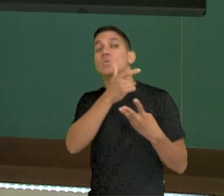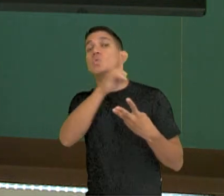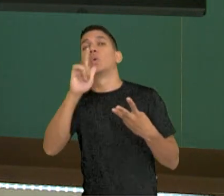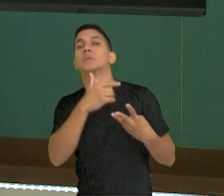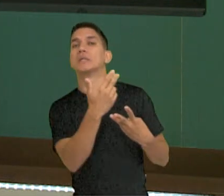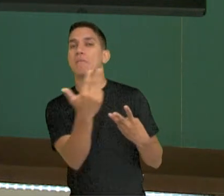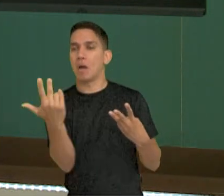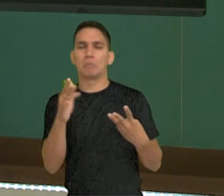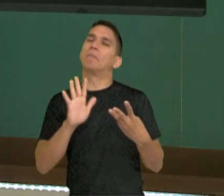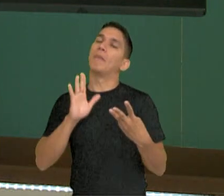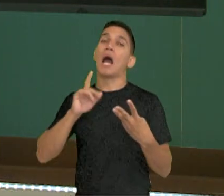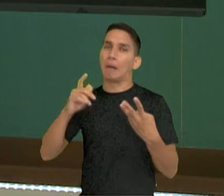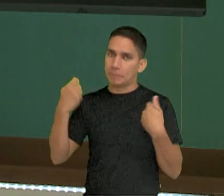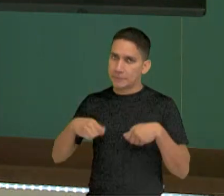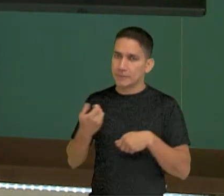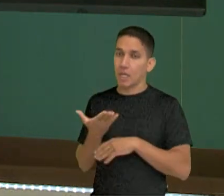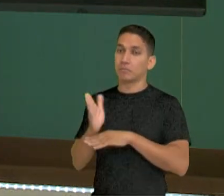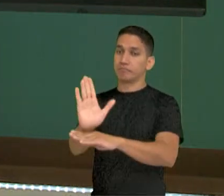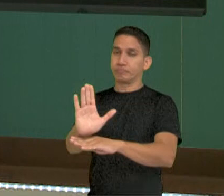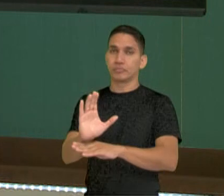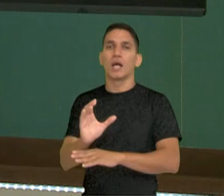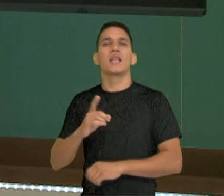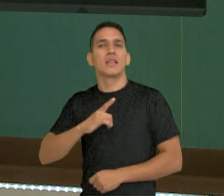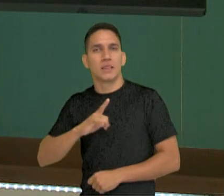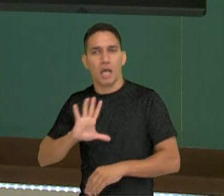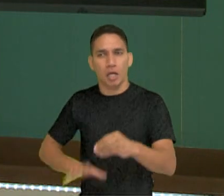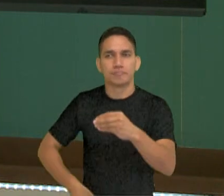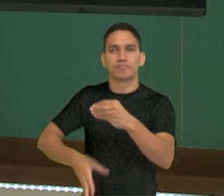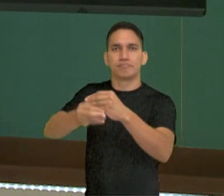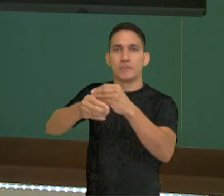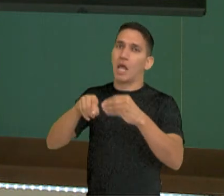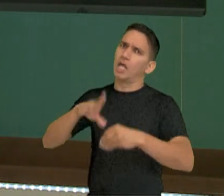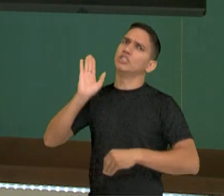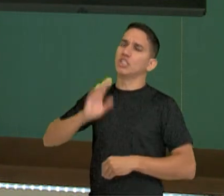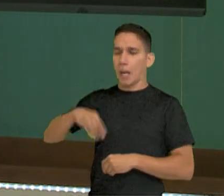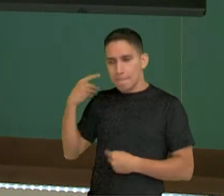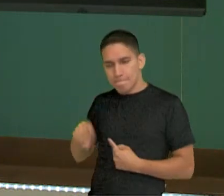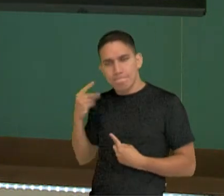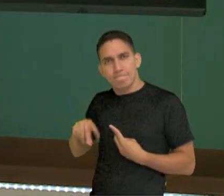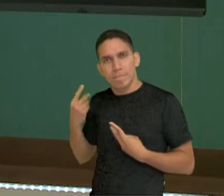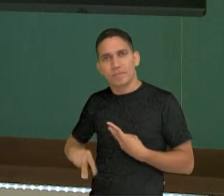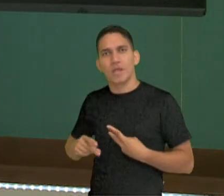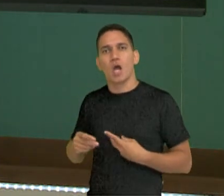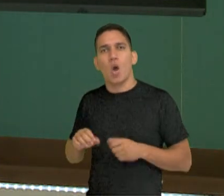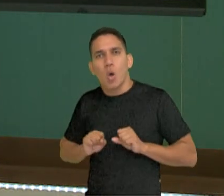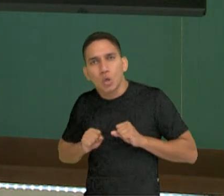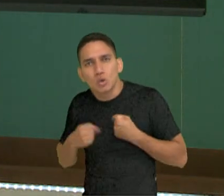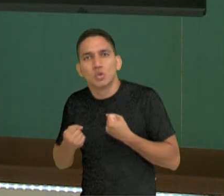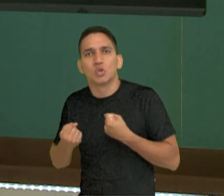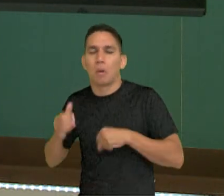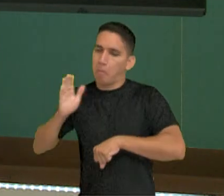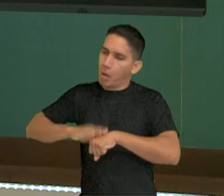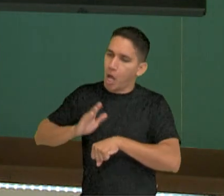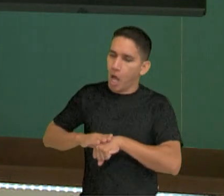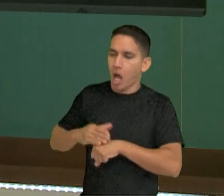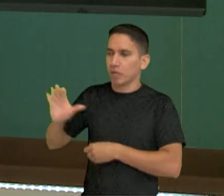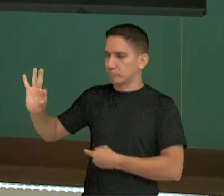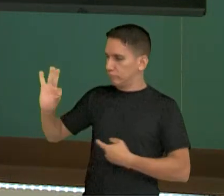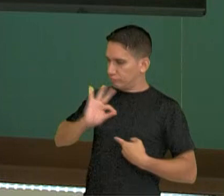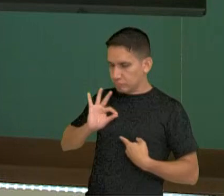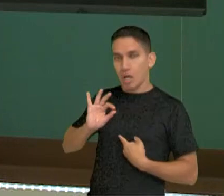mas tem que ter a contribuição dentro da família. Ela já está correndo ali com a parte da sua receita